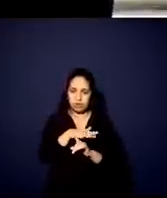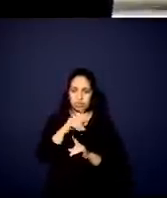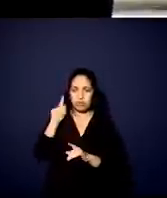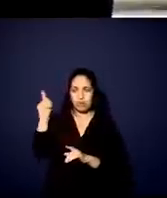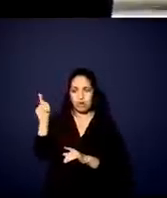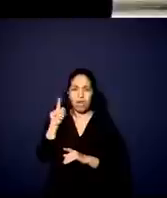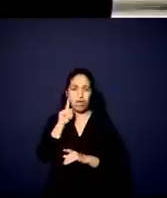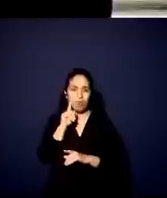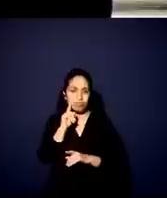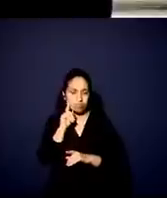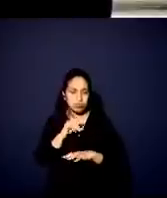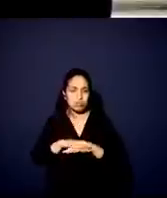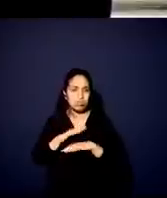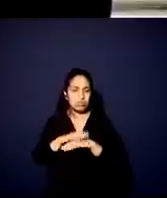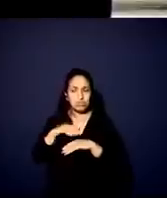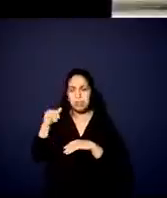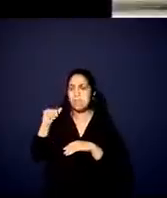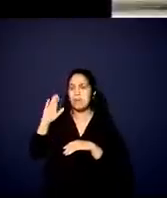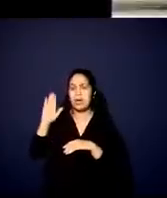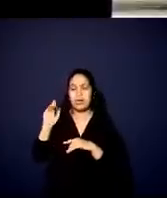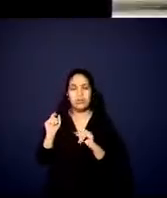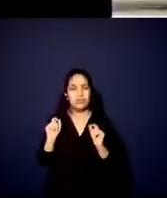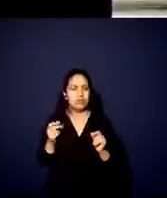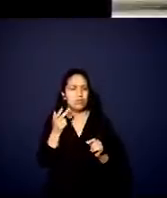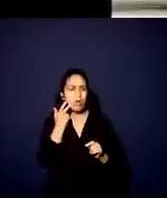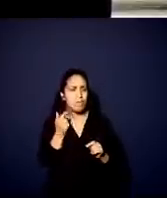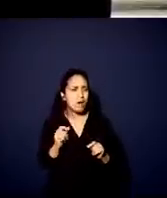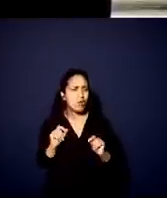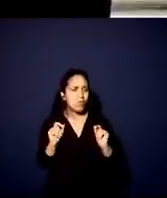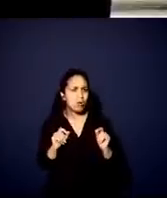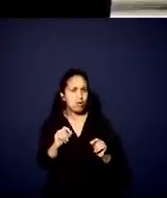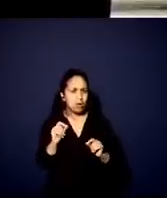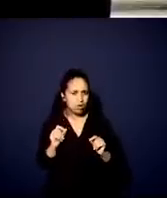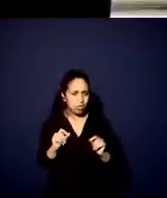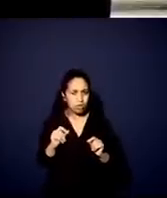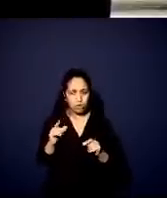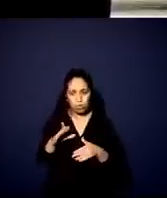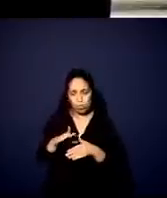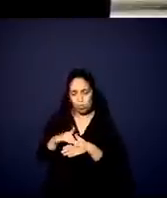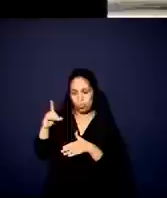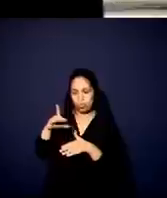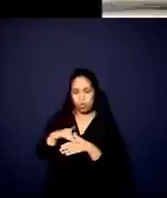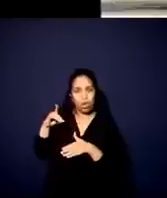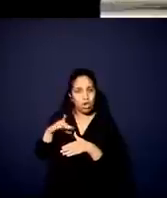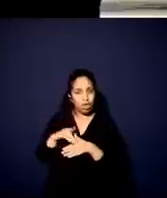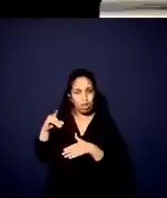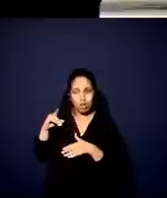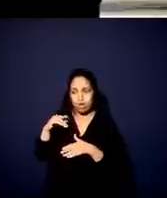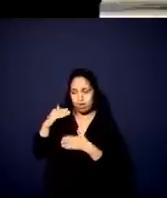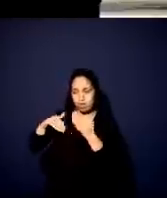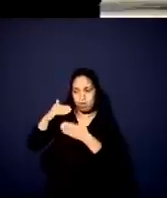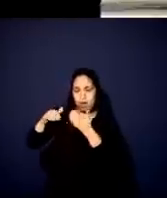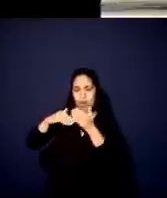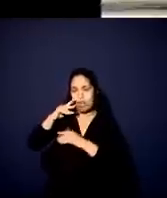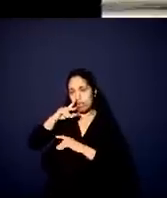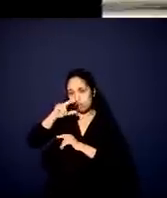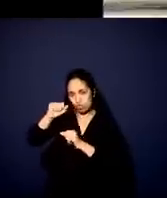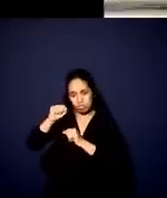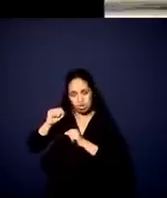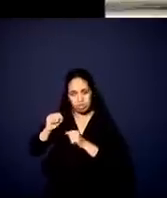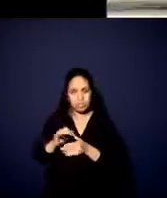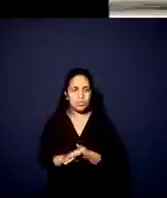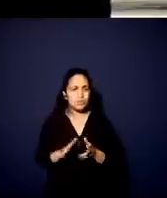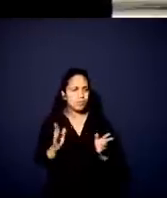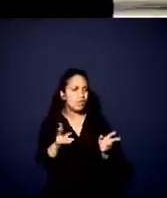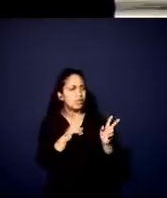talvez tenha que fazer mais o que normalmente seria consciente com o dólar voltando a se fortalecer no entanto a gente